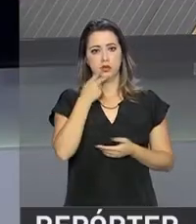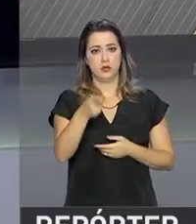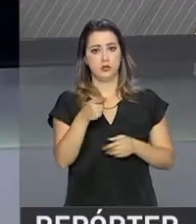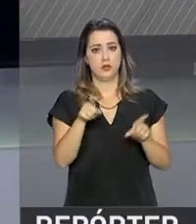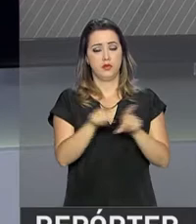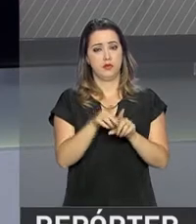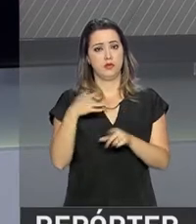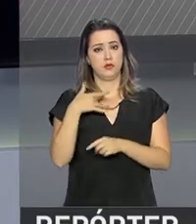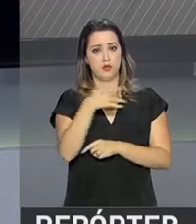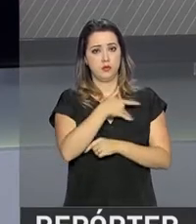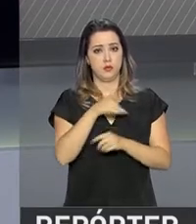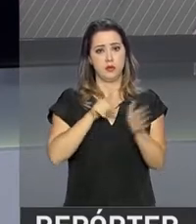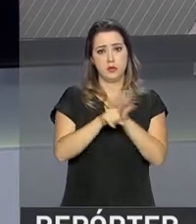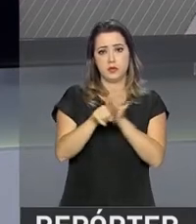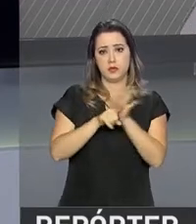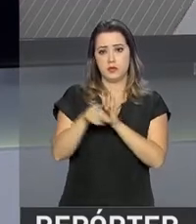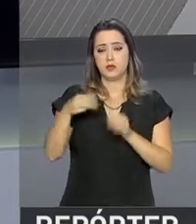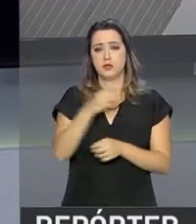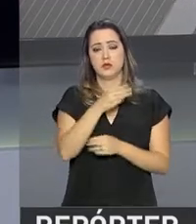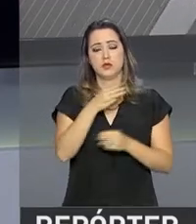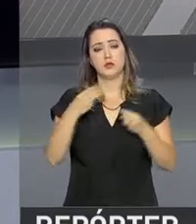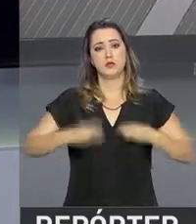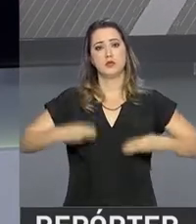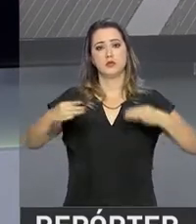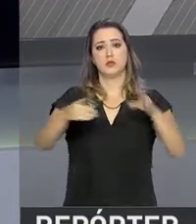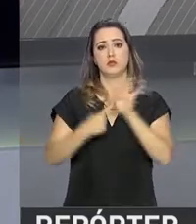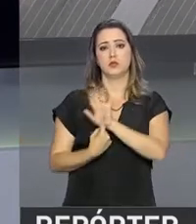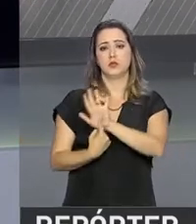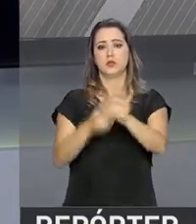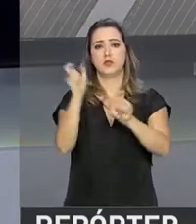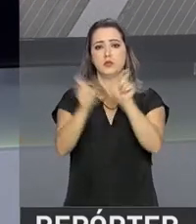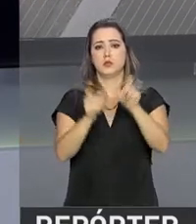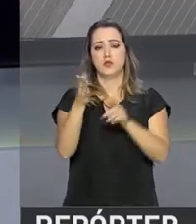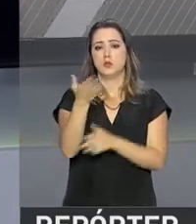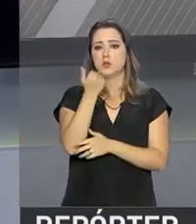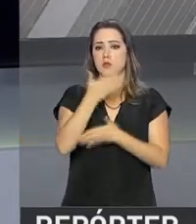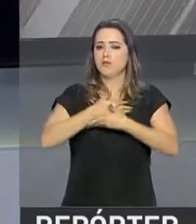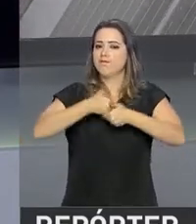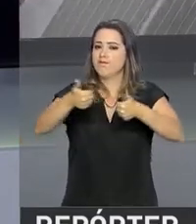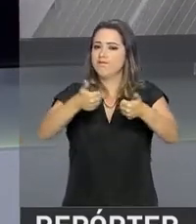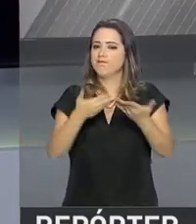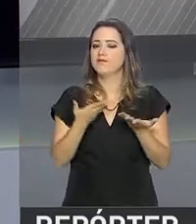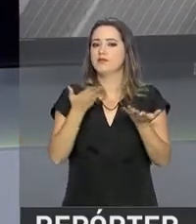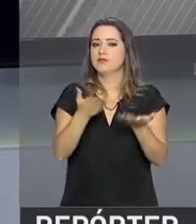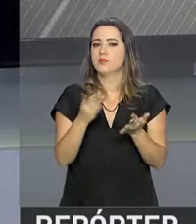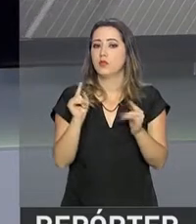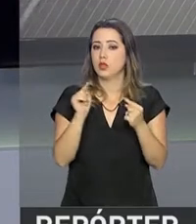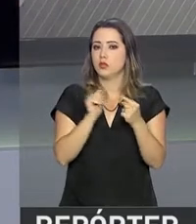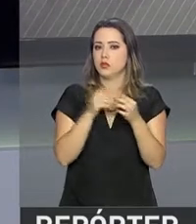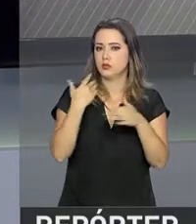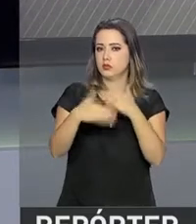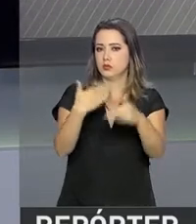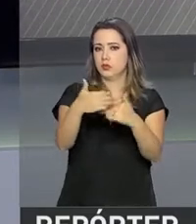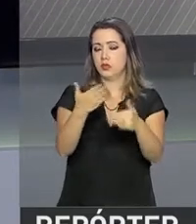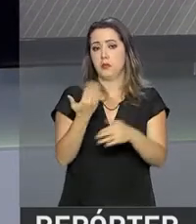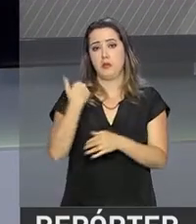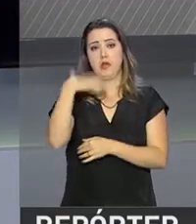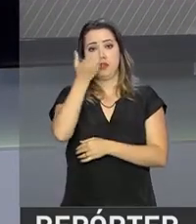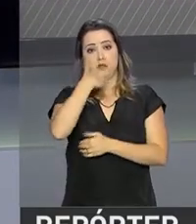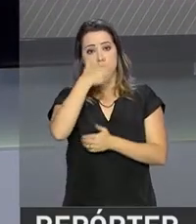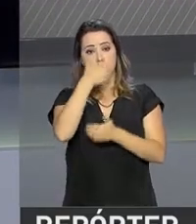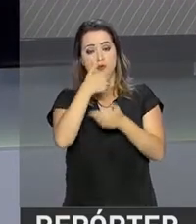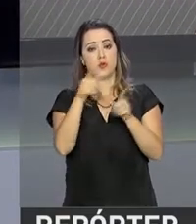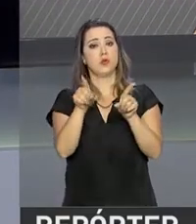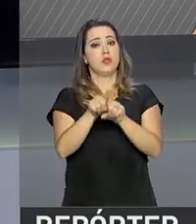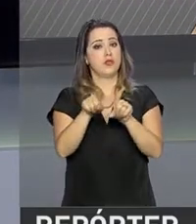saúde uma pesquisa do ministério mostra que os brasileiros estão se alimentando melhor de acordo com os dados cresceu o consumo de frutas e hortaliças